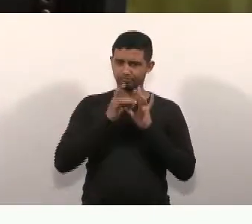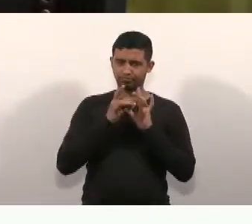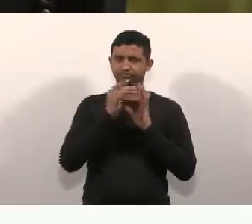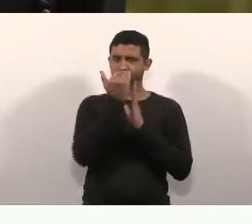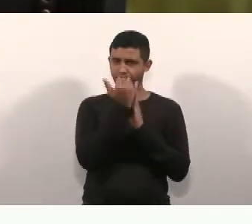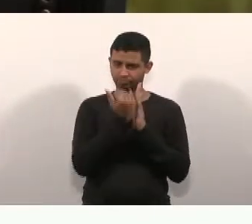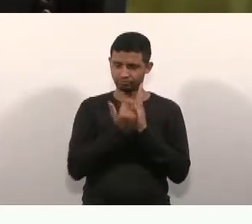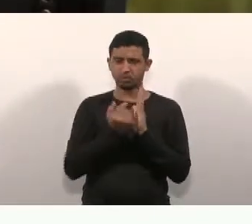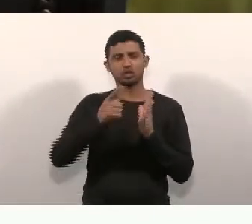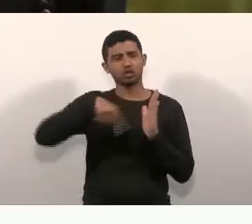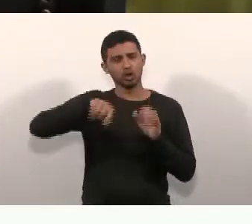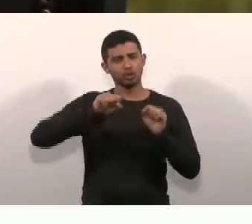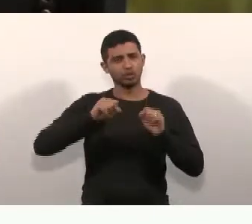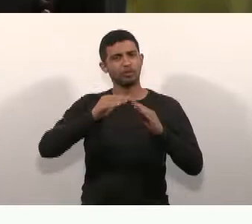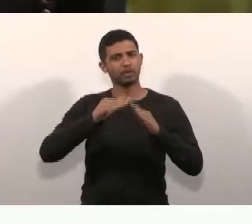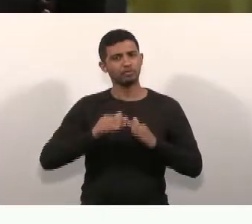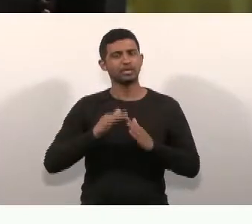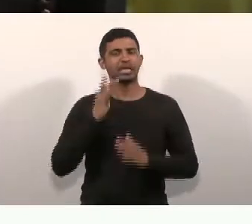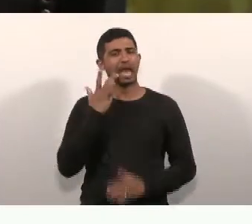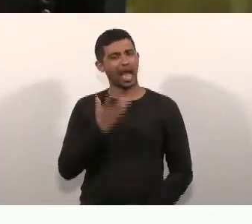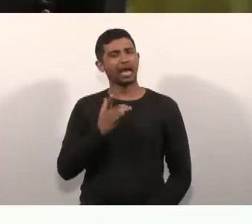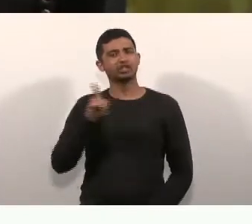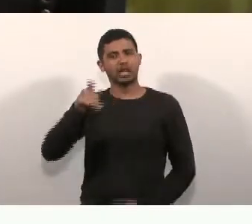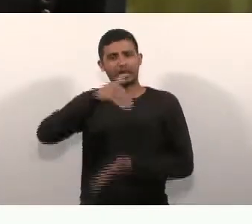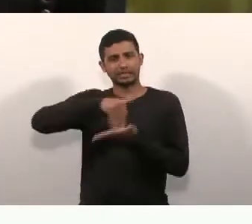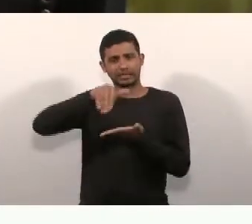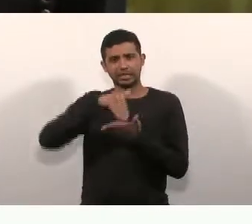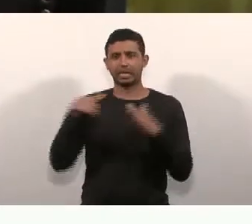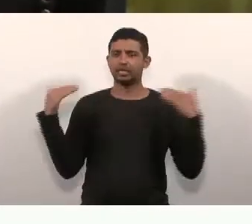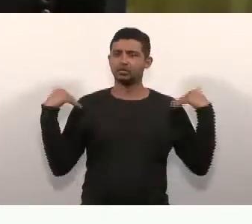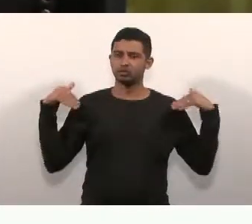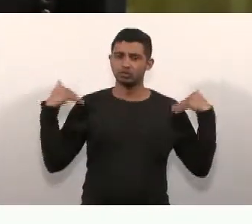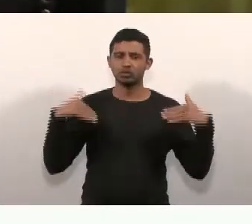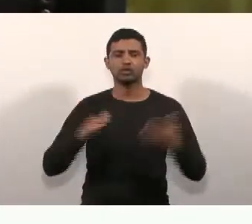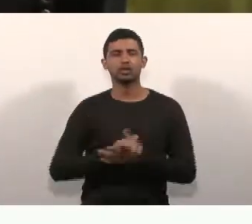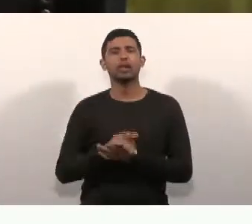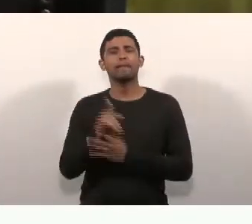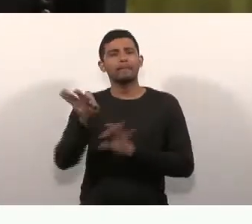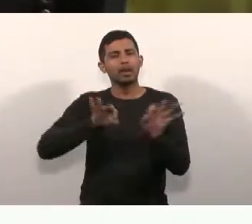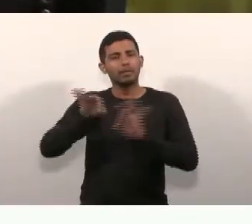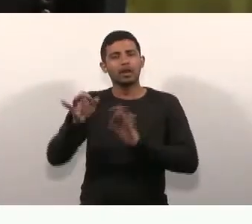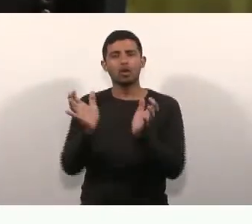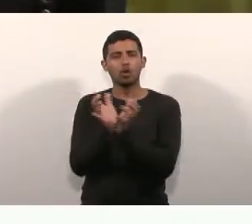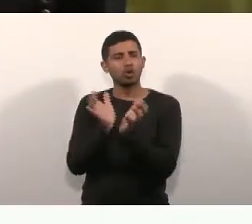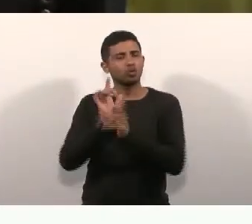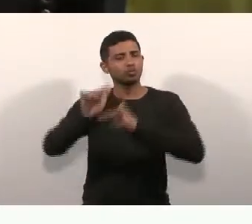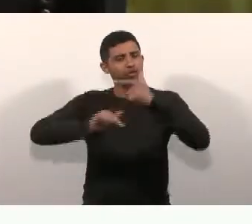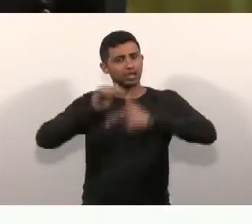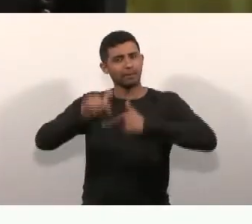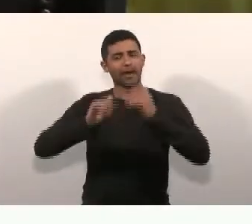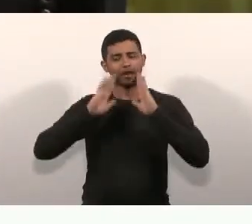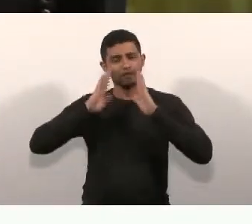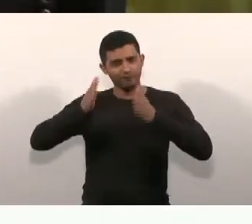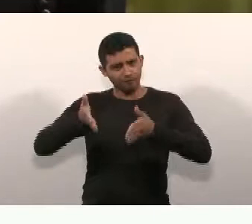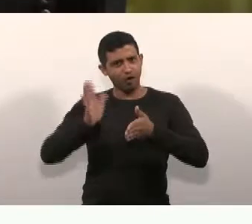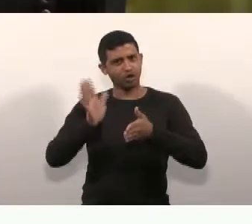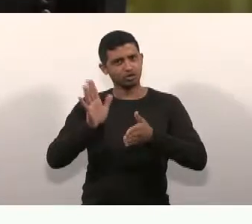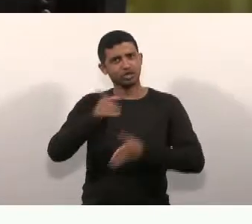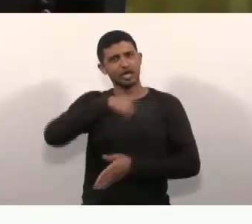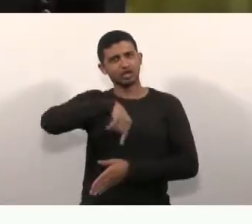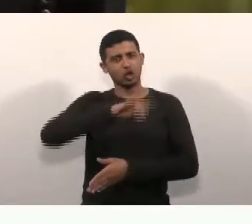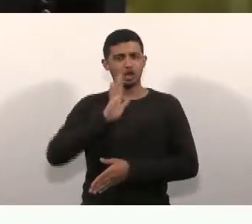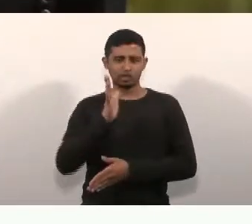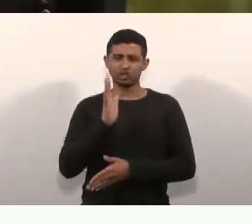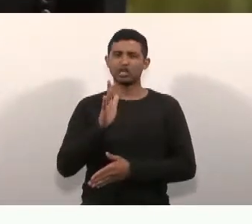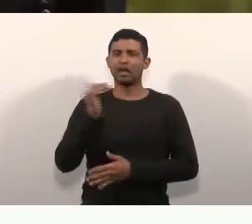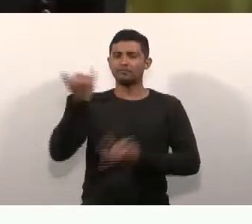A gente pode pedir, acredito que a Secretaria de Turismo até montou um grupo de trabalho para isso. A gente já fez uma